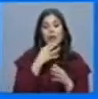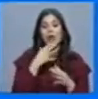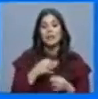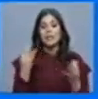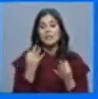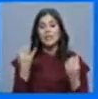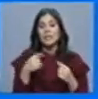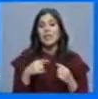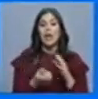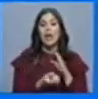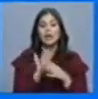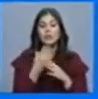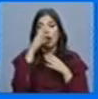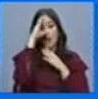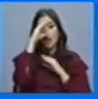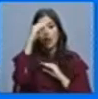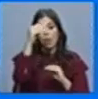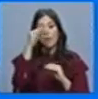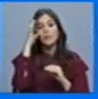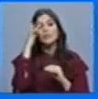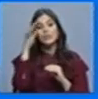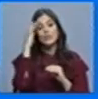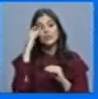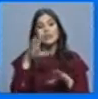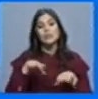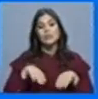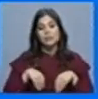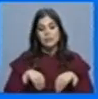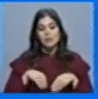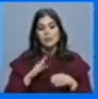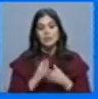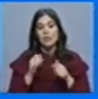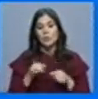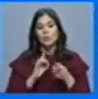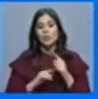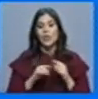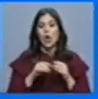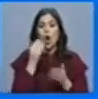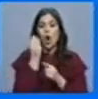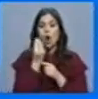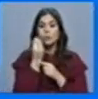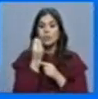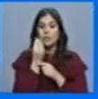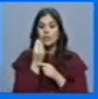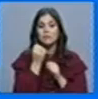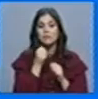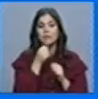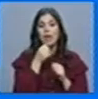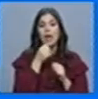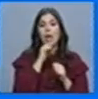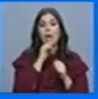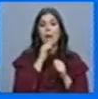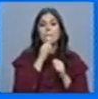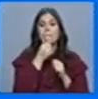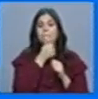aqui uma formação da Lua com uma teoria mais aceite até hoje, de que um objeto também de Marte terá chocado com a Terra, mesmo nos